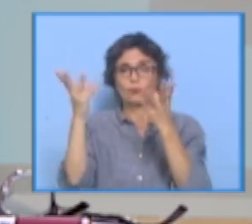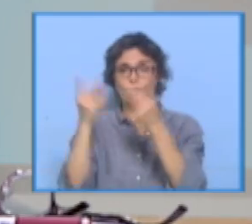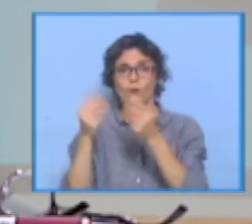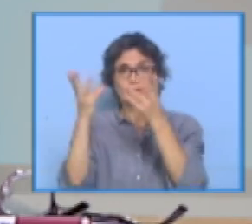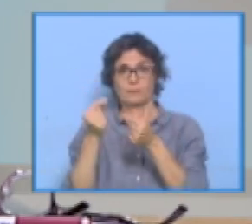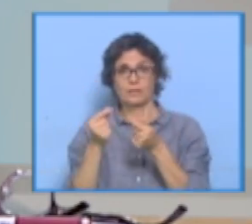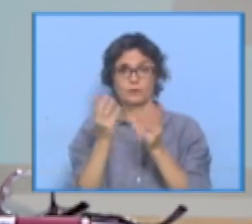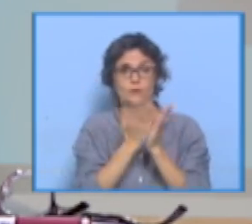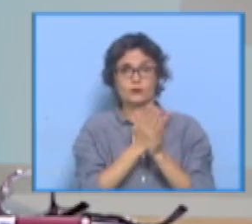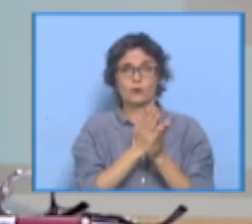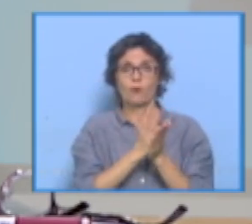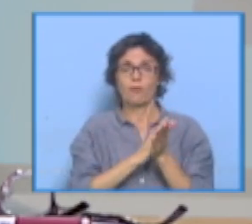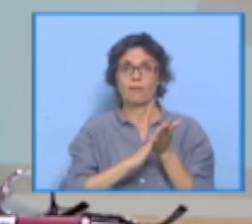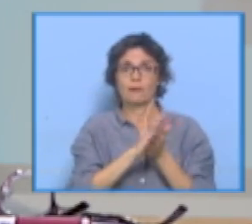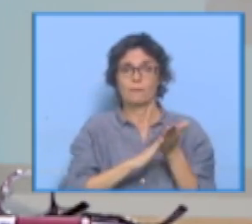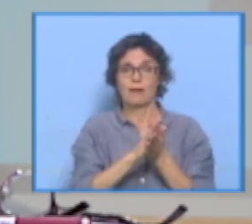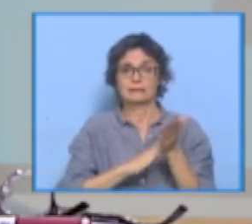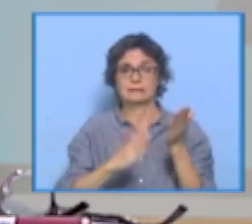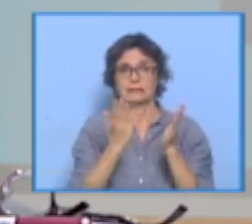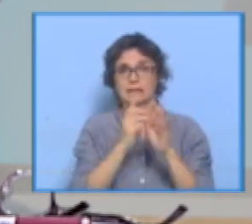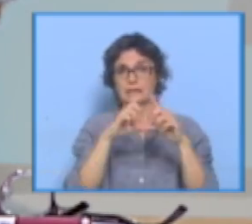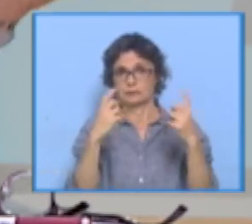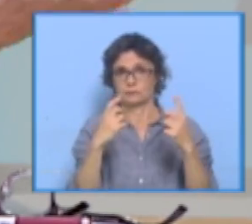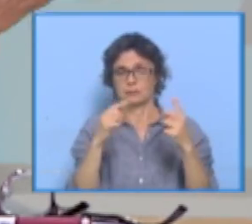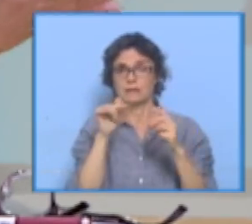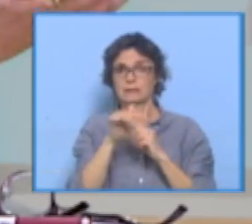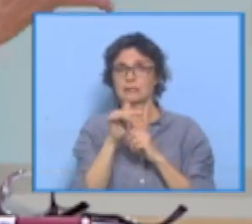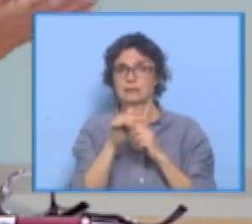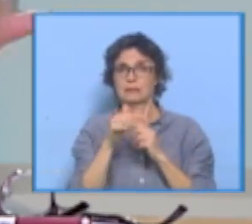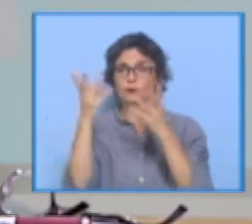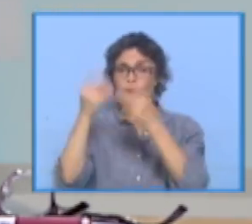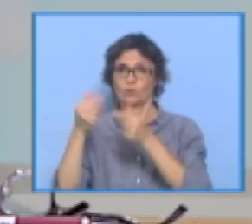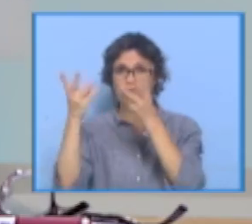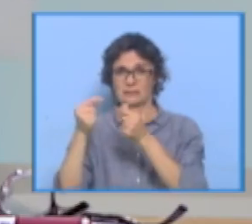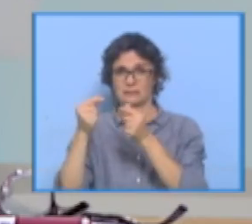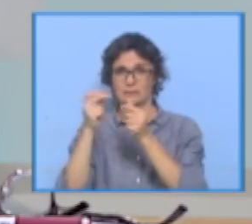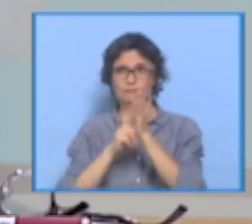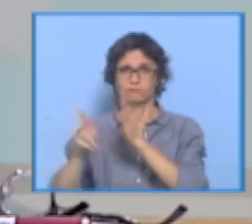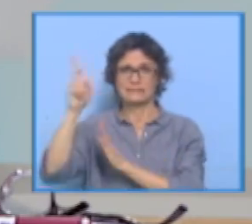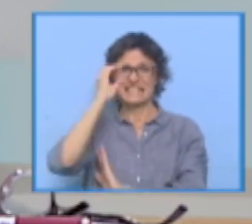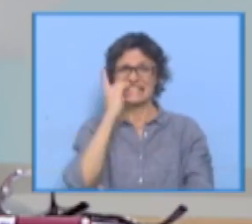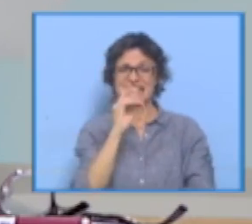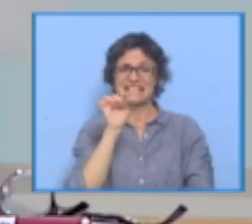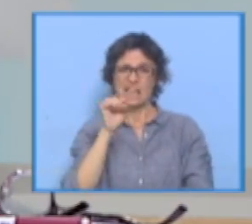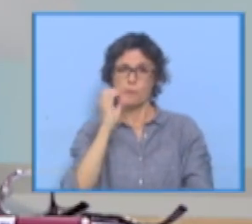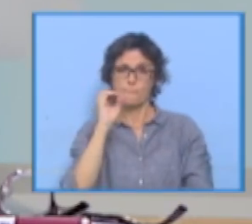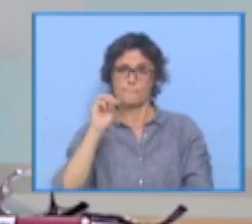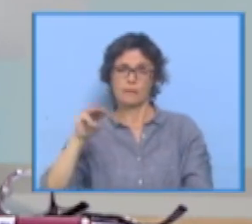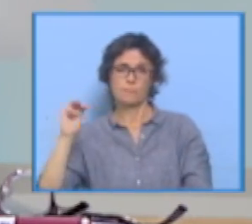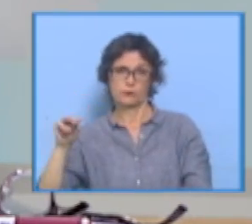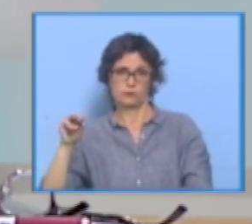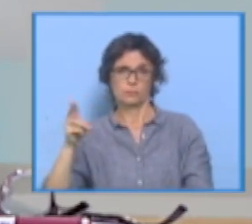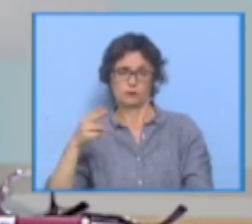secundário e a administração escolar que no último orçamento supera os 6 mil milhões. E